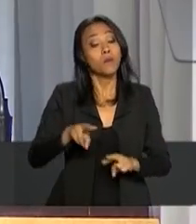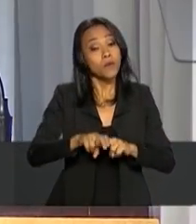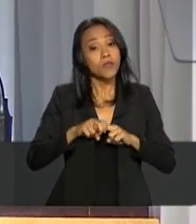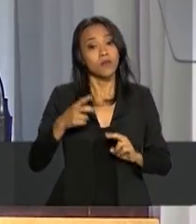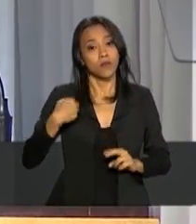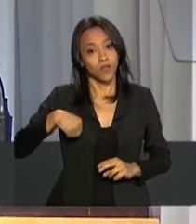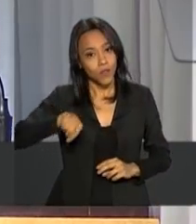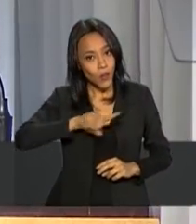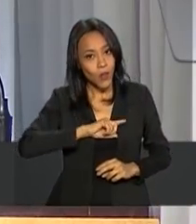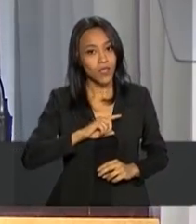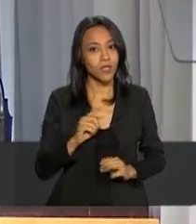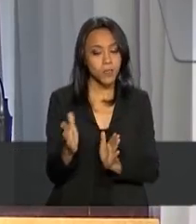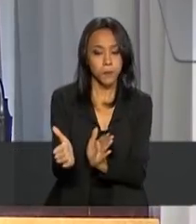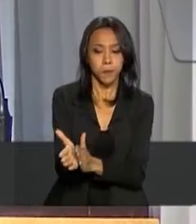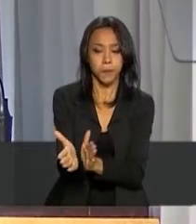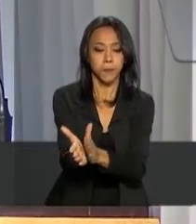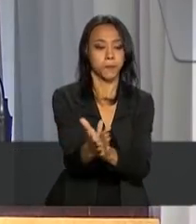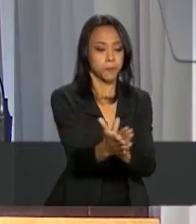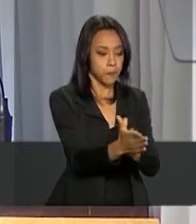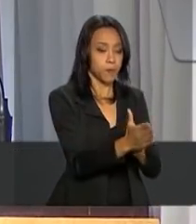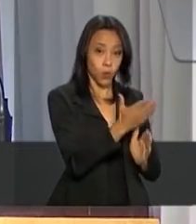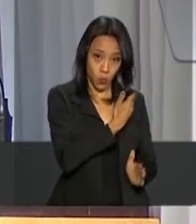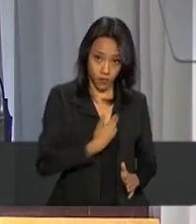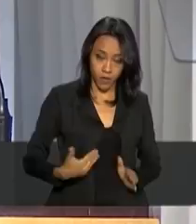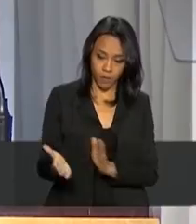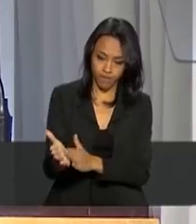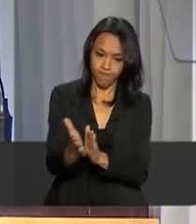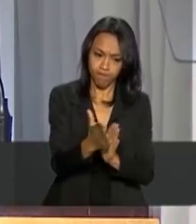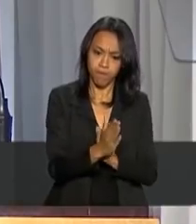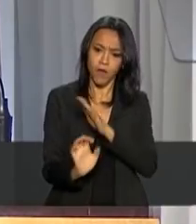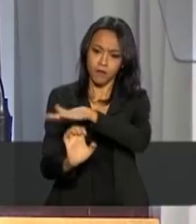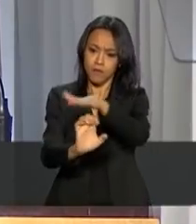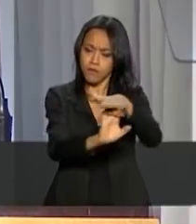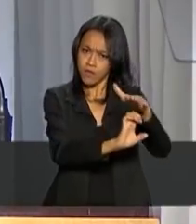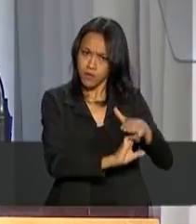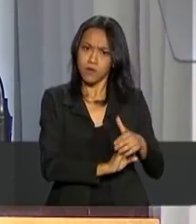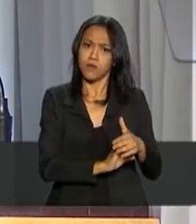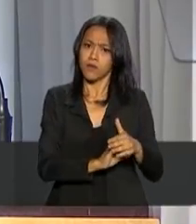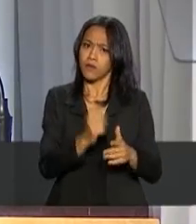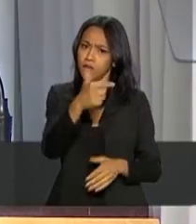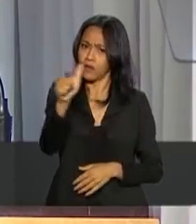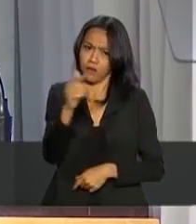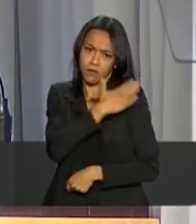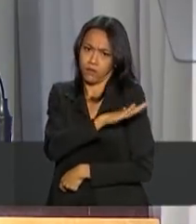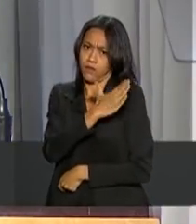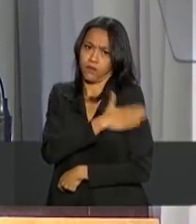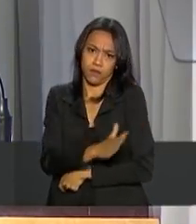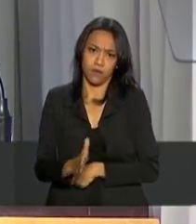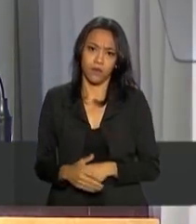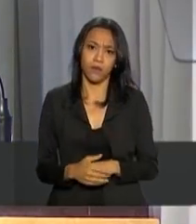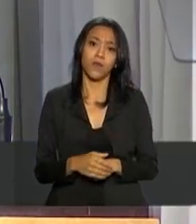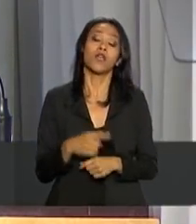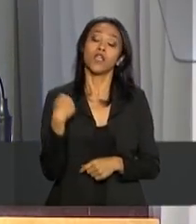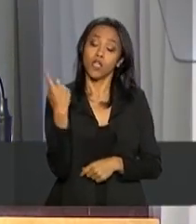prestigiamos enormemente a iniciativa privada no nosso país, sem nenhum preconceito. E não apenas prestigiamos porque